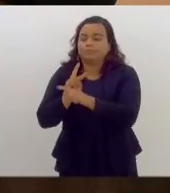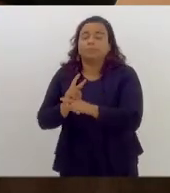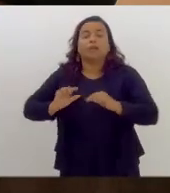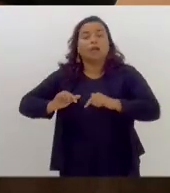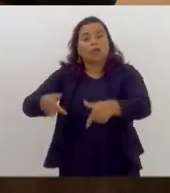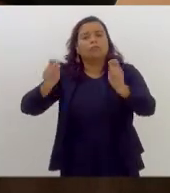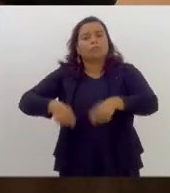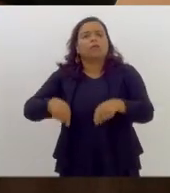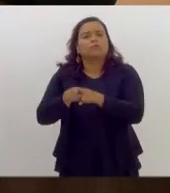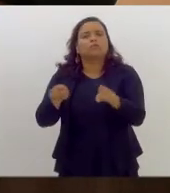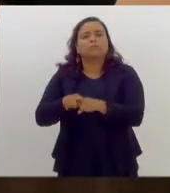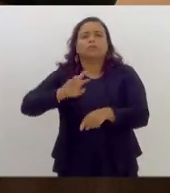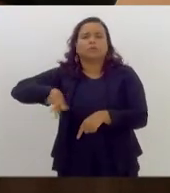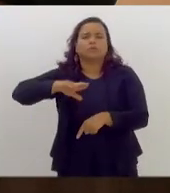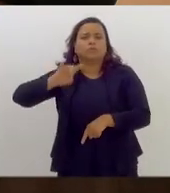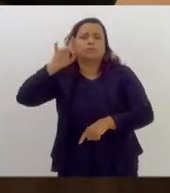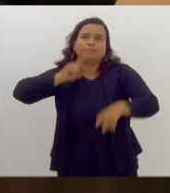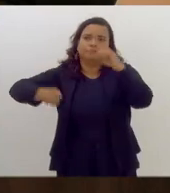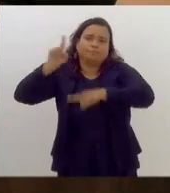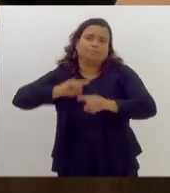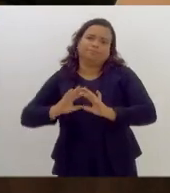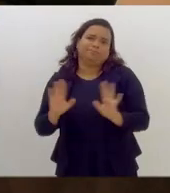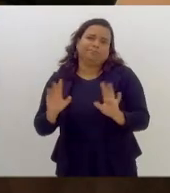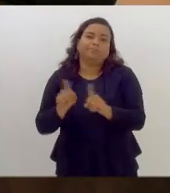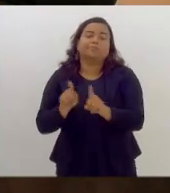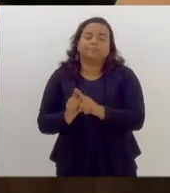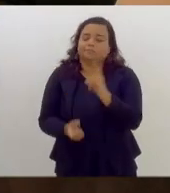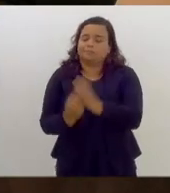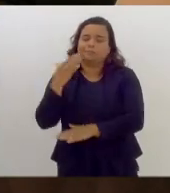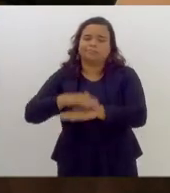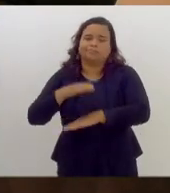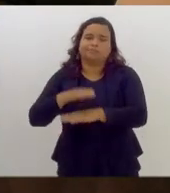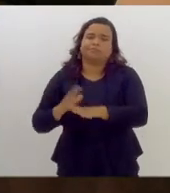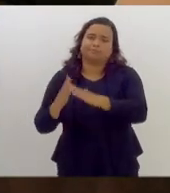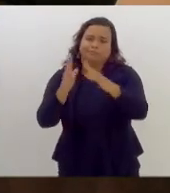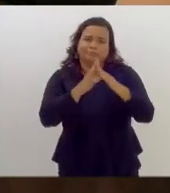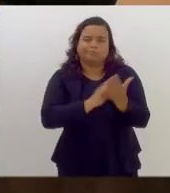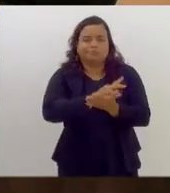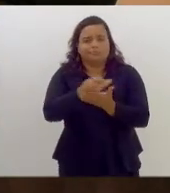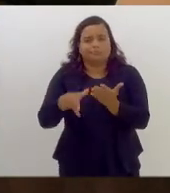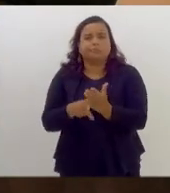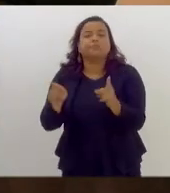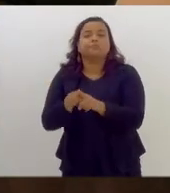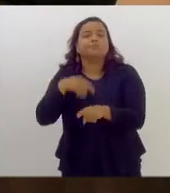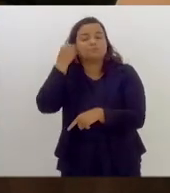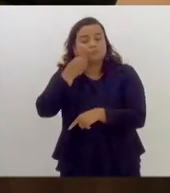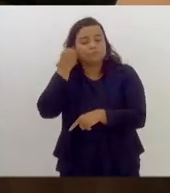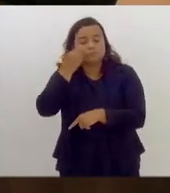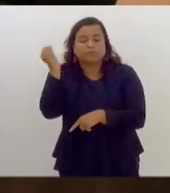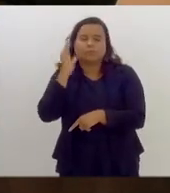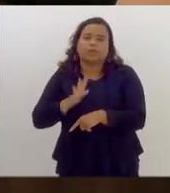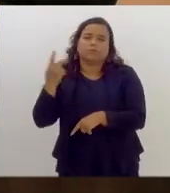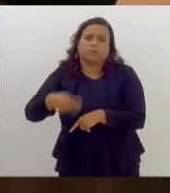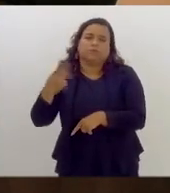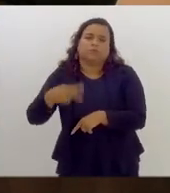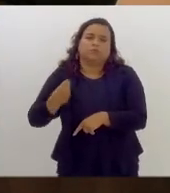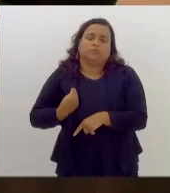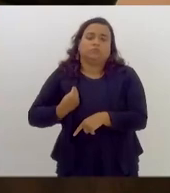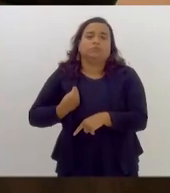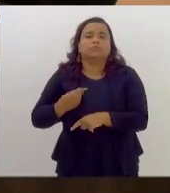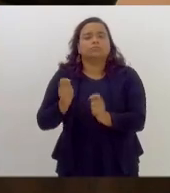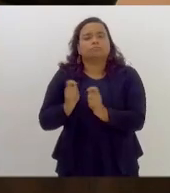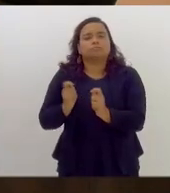também, não apenas demandando, Flávio, mas assim, construindo habitações e nas experiências que nós tivemos no Brasil em condições